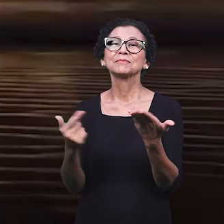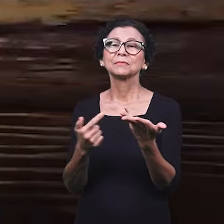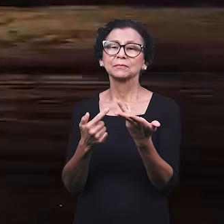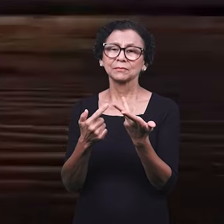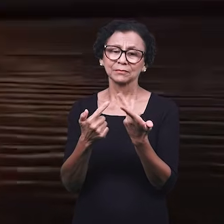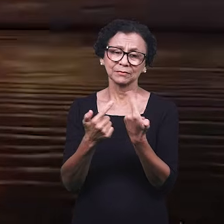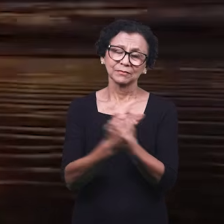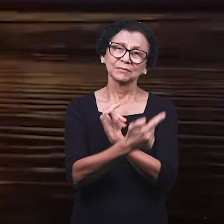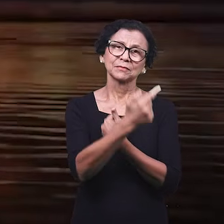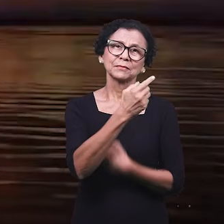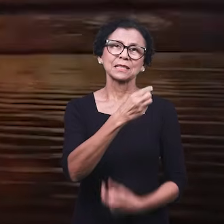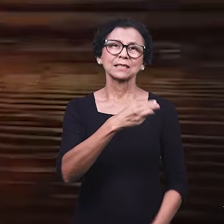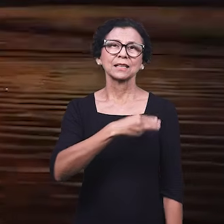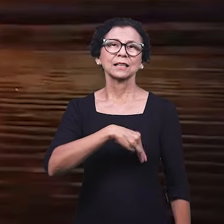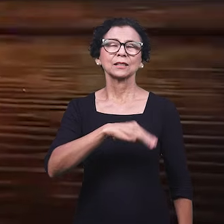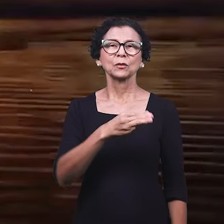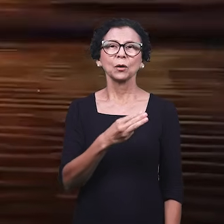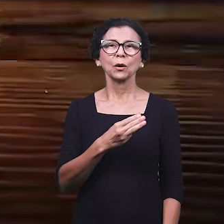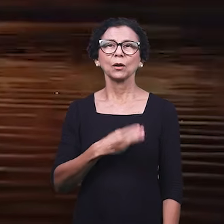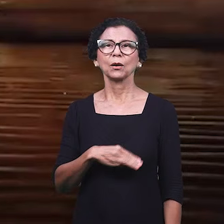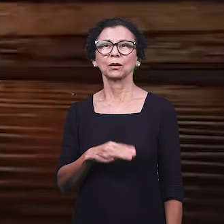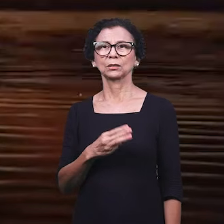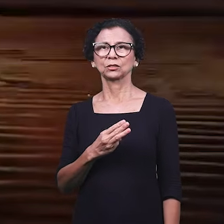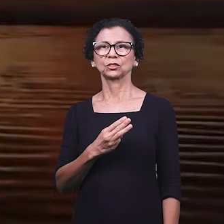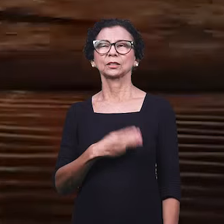pelas suas